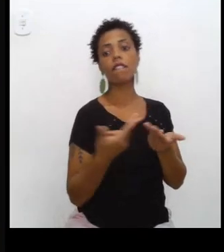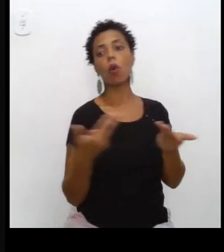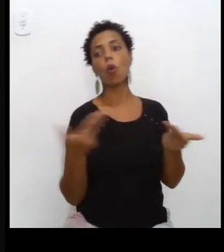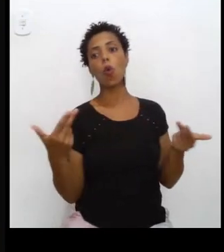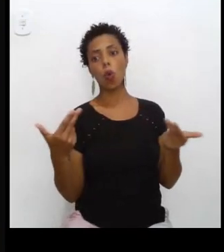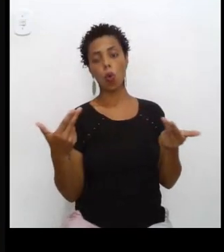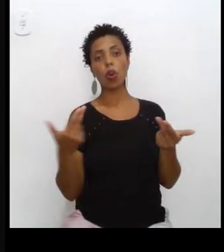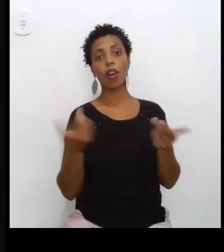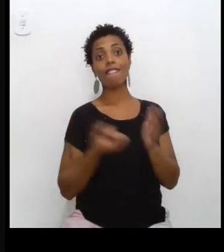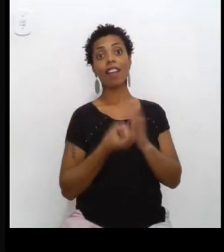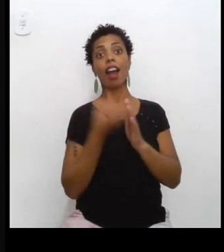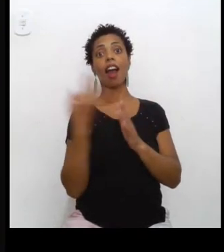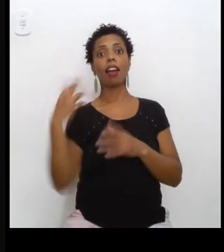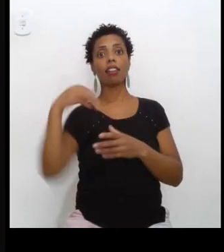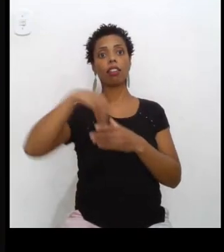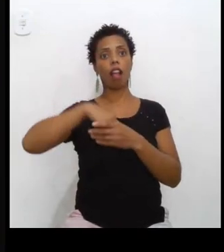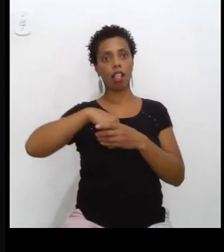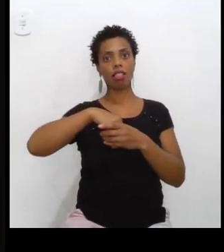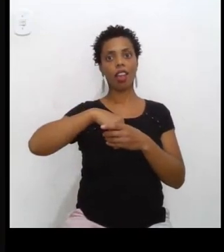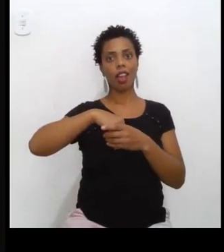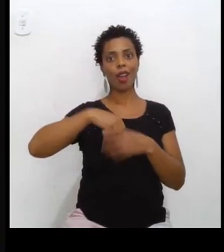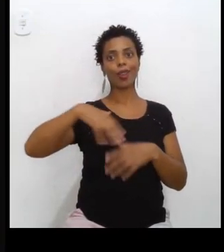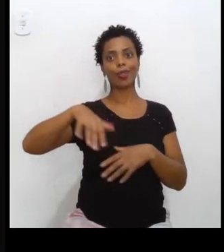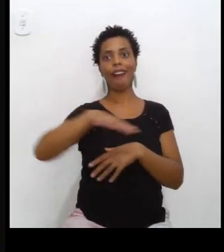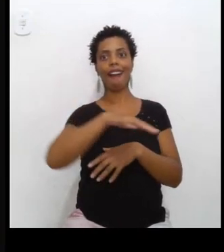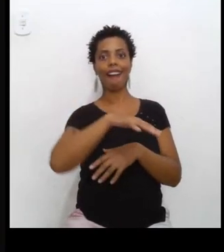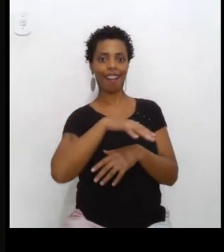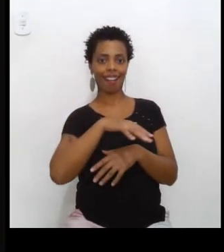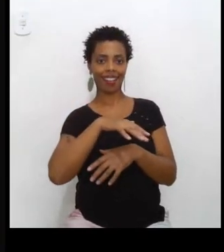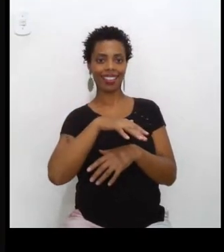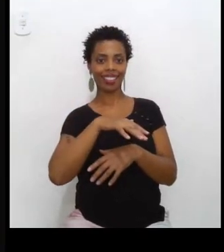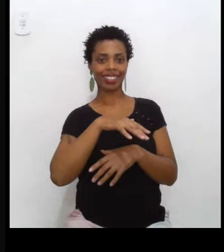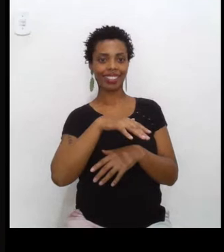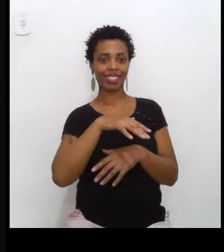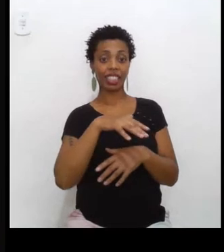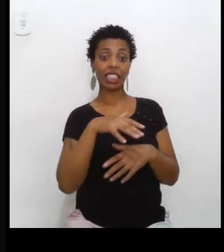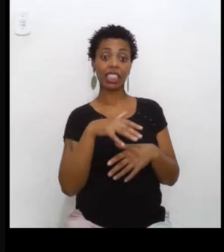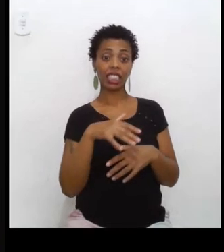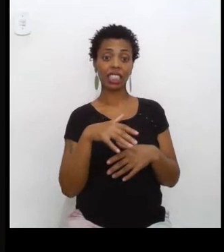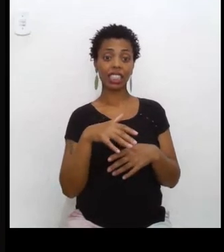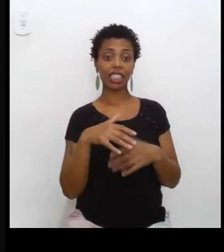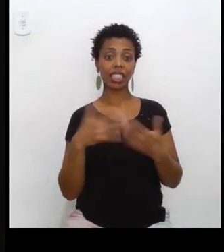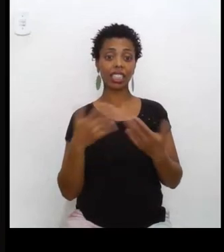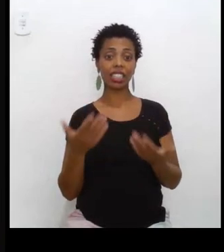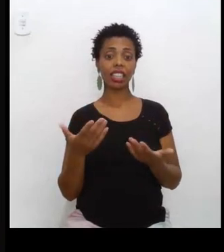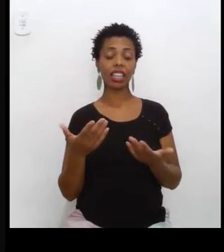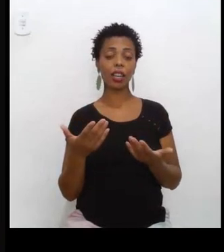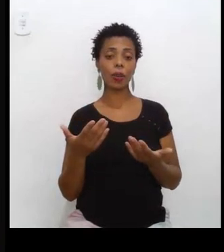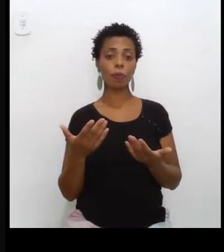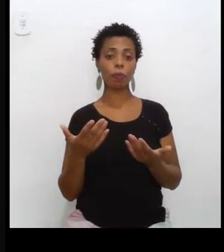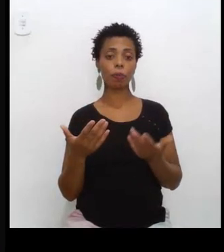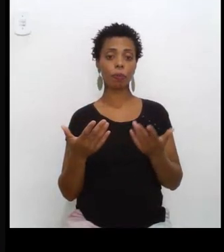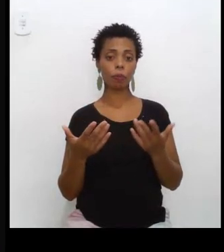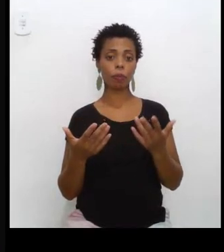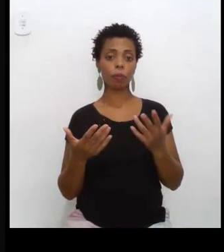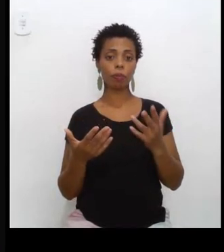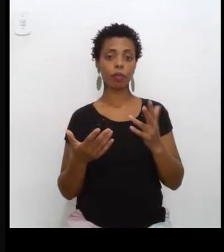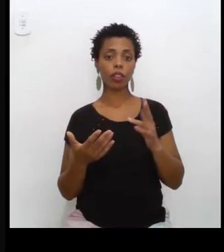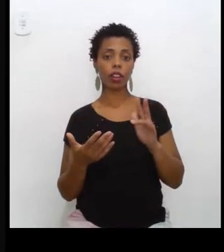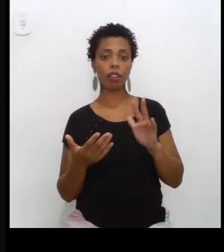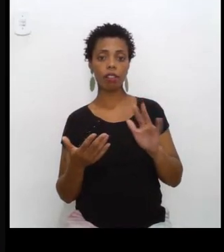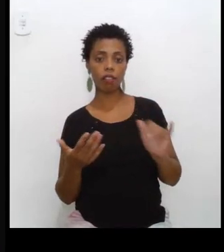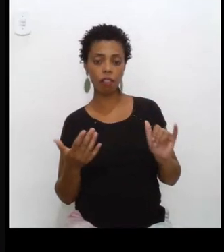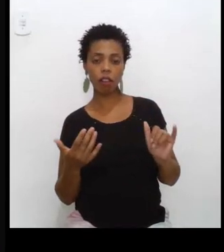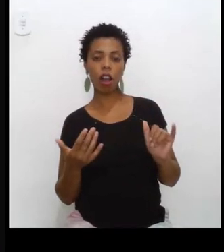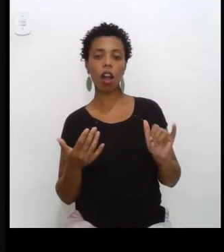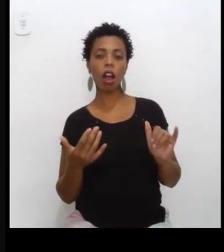esse jogo é ET vão ser se anos essas possibilidades